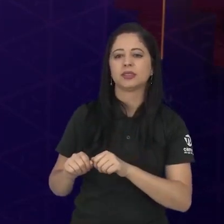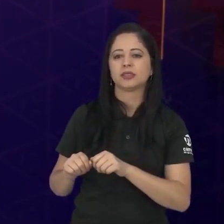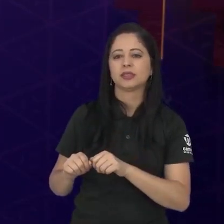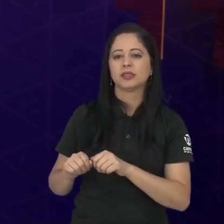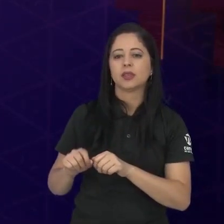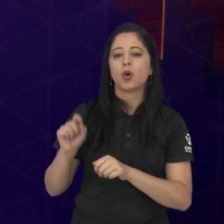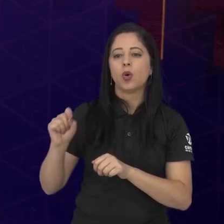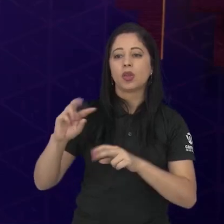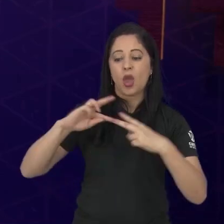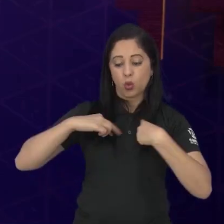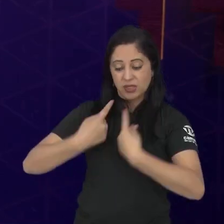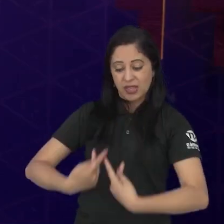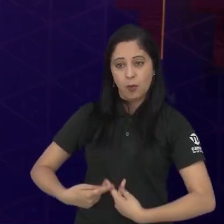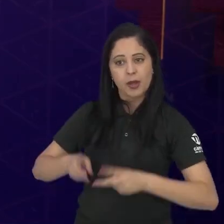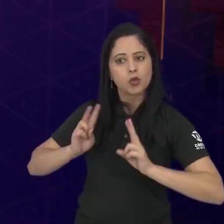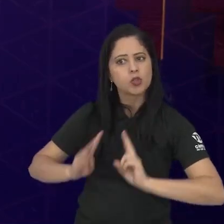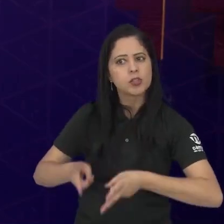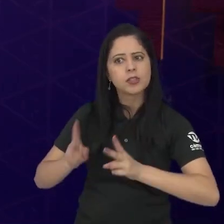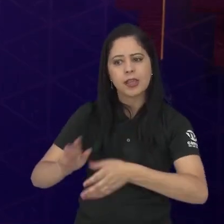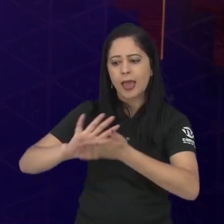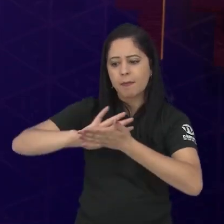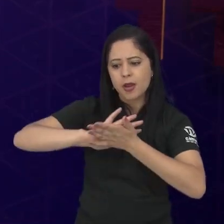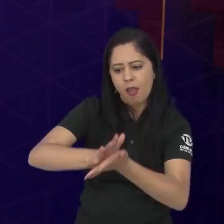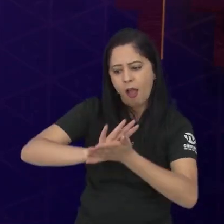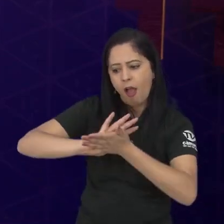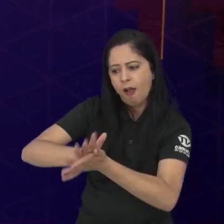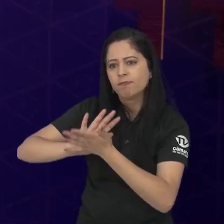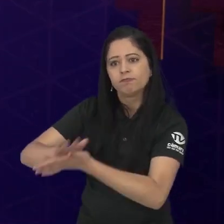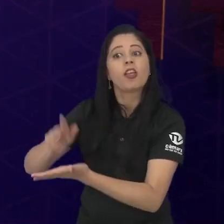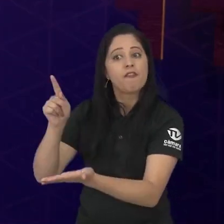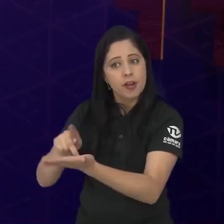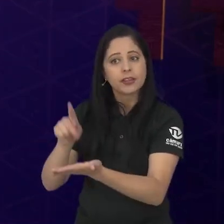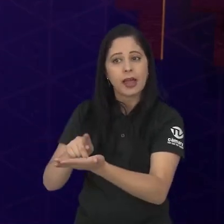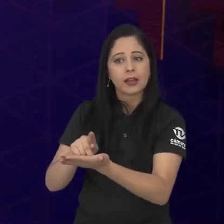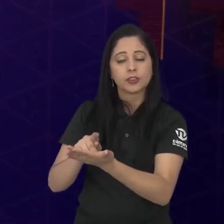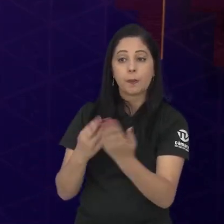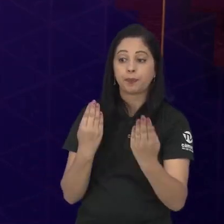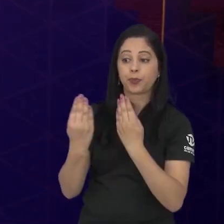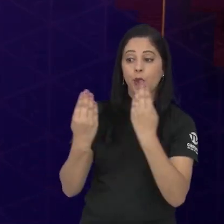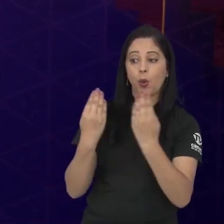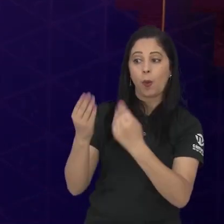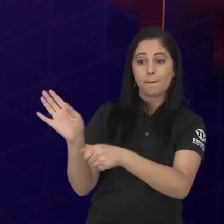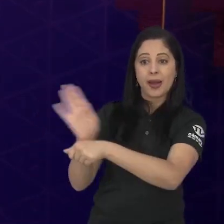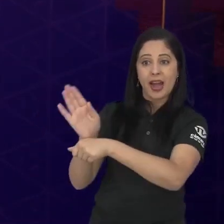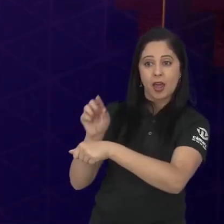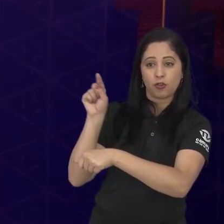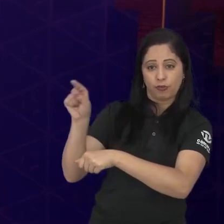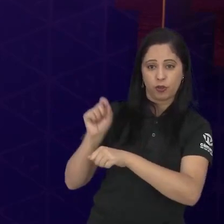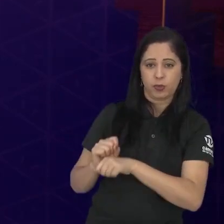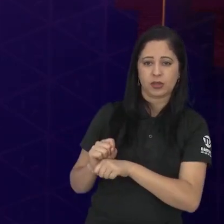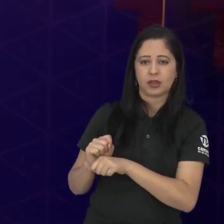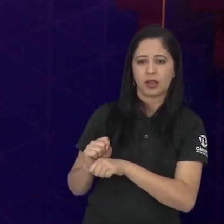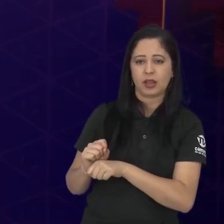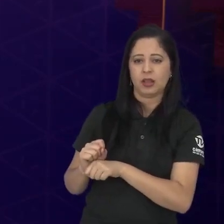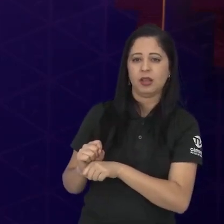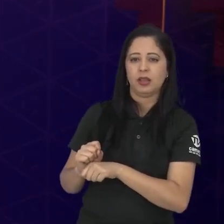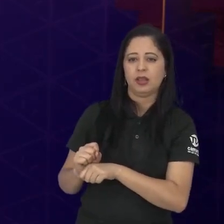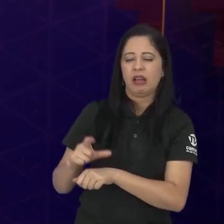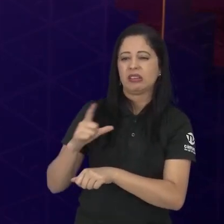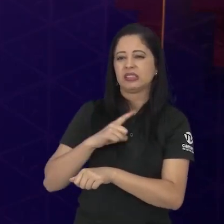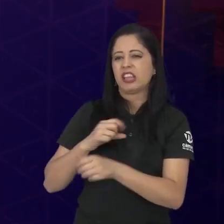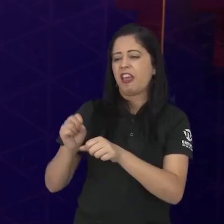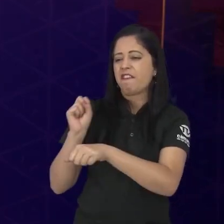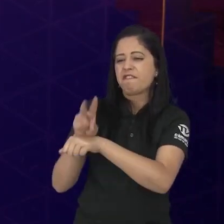ficção, ele é autodestrutivo. Né? Em Resident Evil, por exemplo, o T-Vírus, foi o primeiro vírus, depois tem